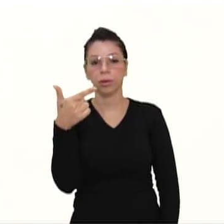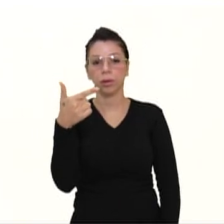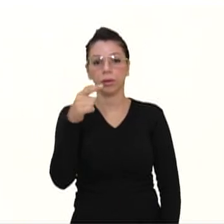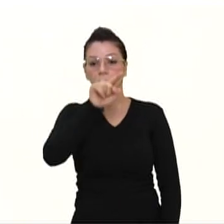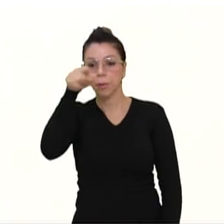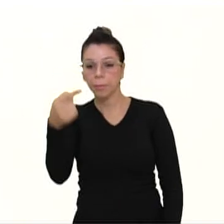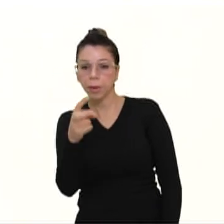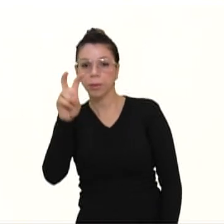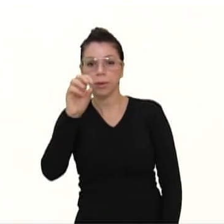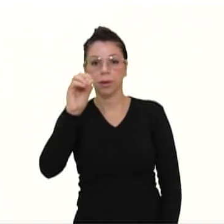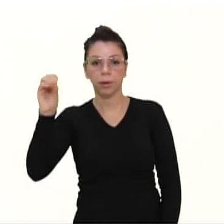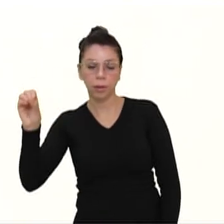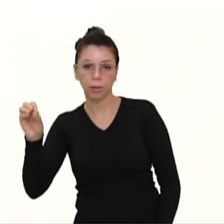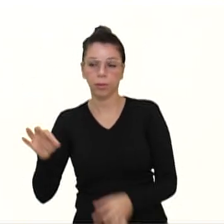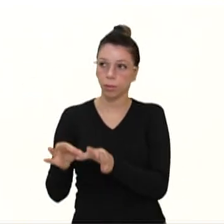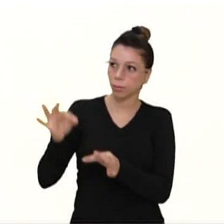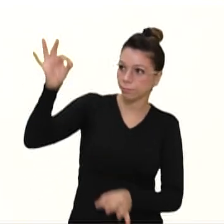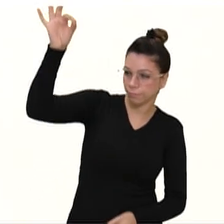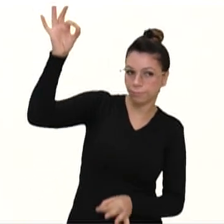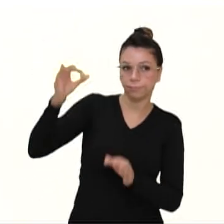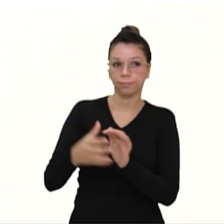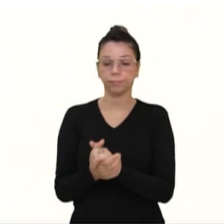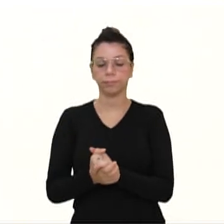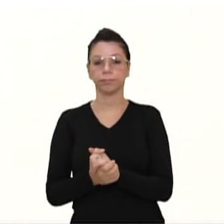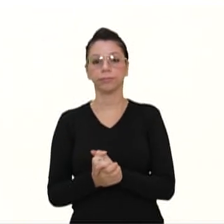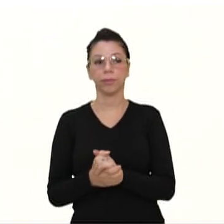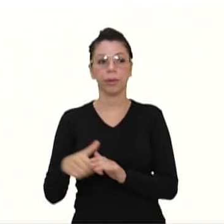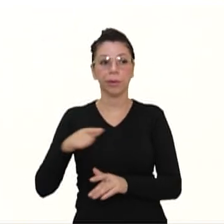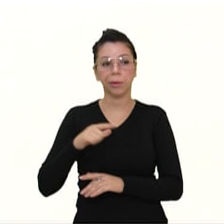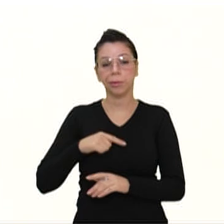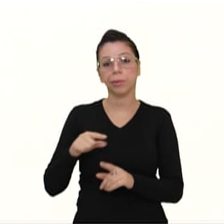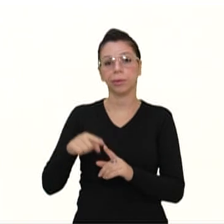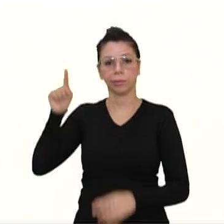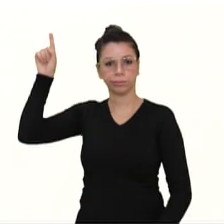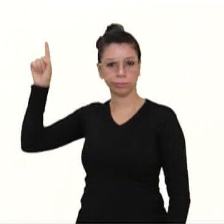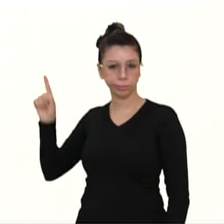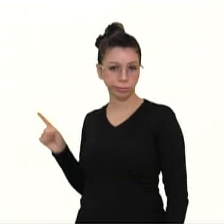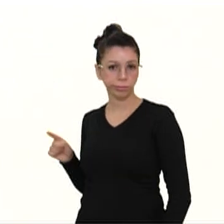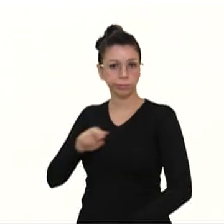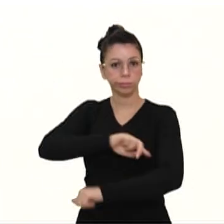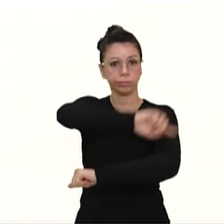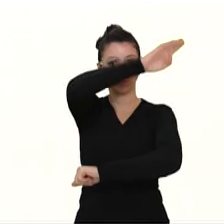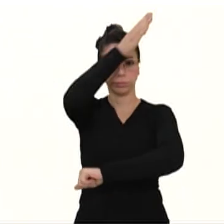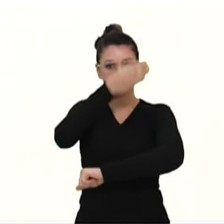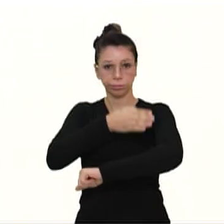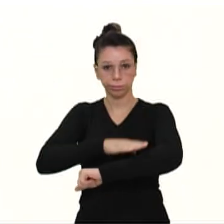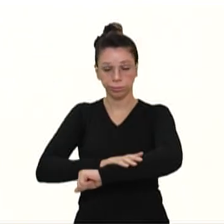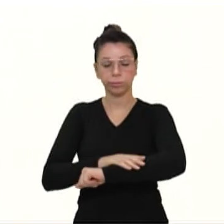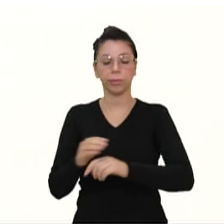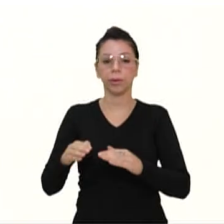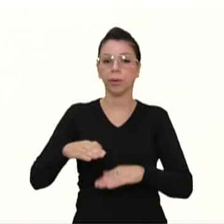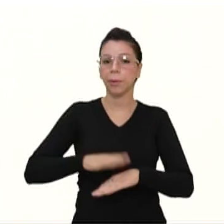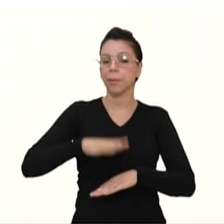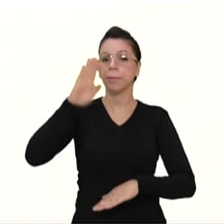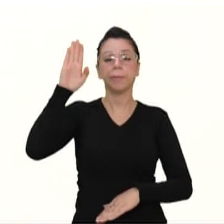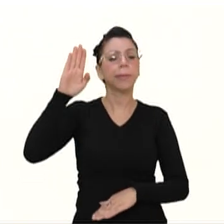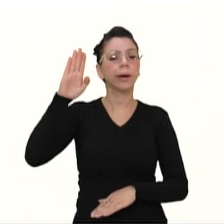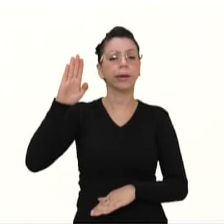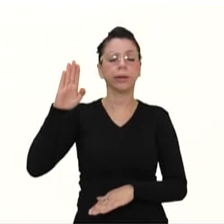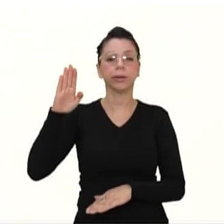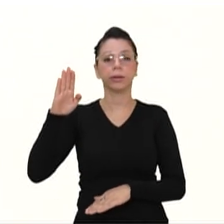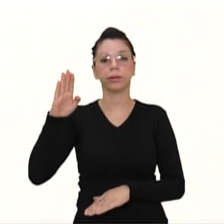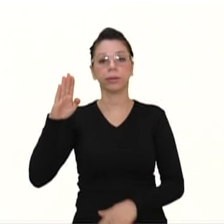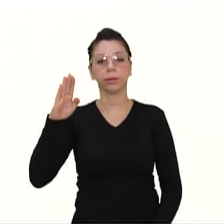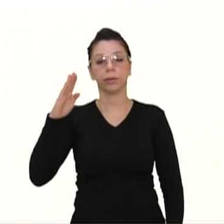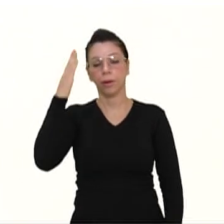montanhas estão localizadas nos Alpes, na Cordilheira dos Andes, na Cordilheira do Himalaia, que são as cordilheiras mais clássicas